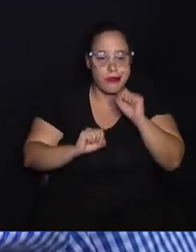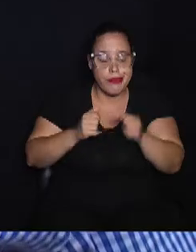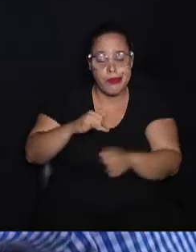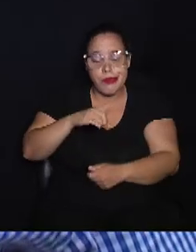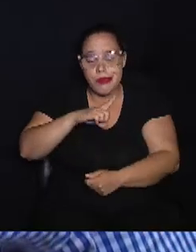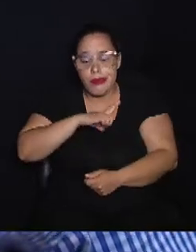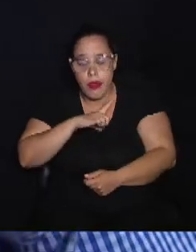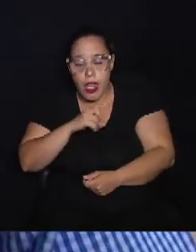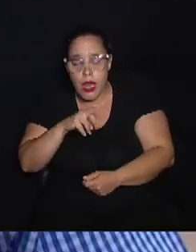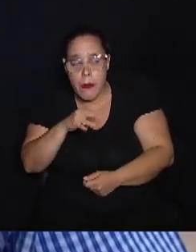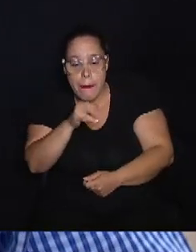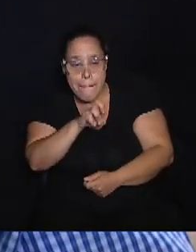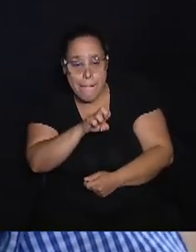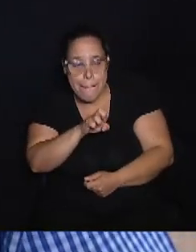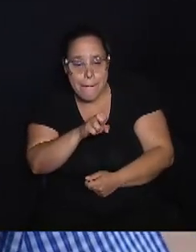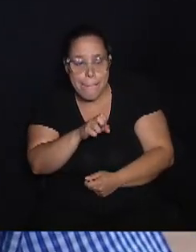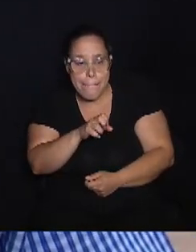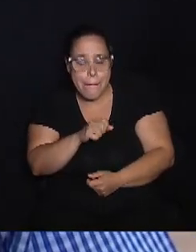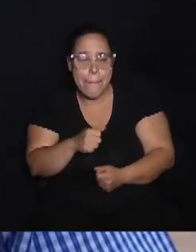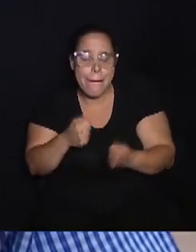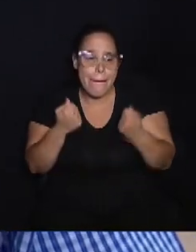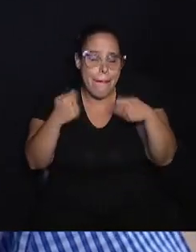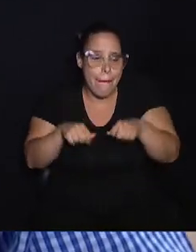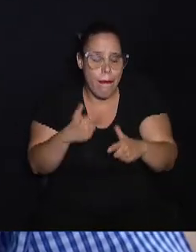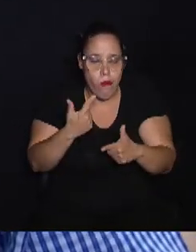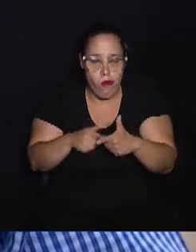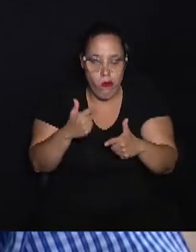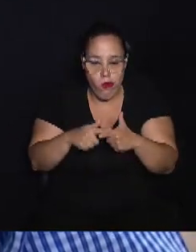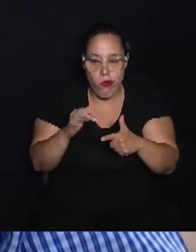tem né e possíveis problemas